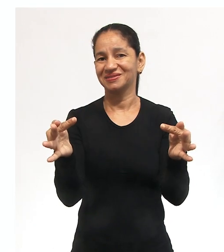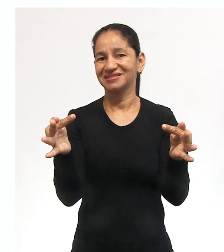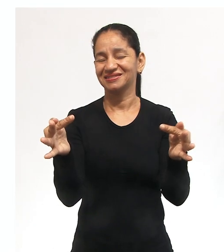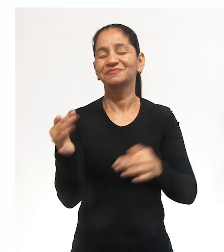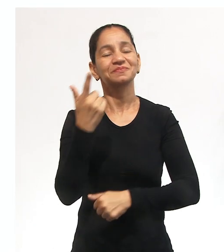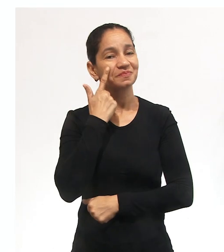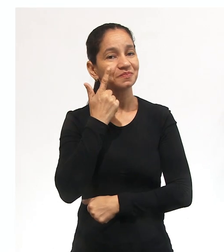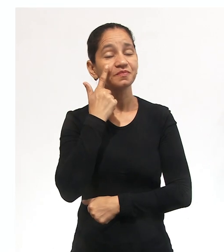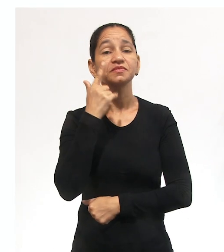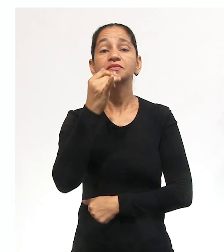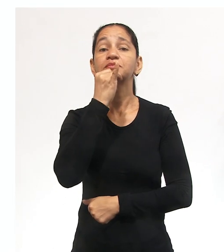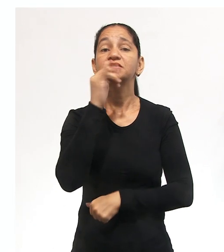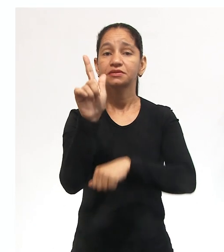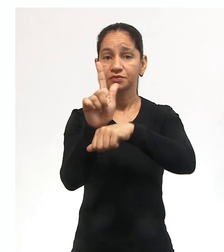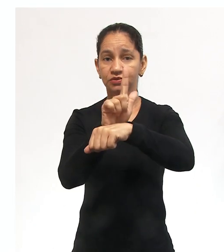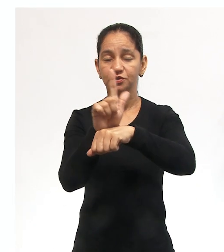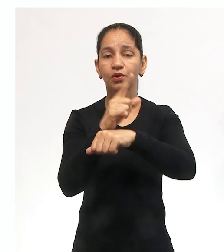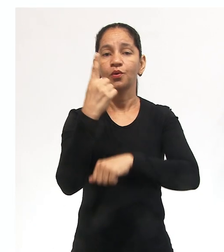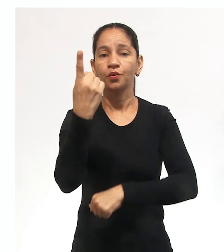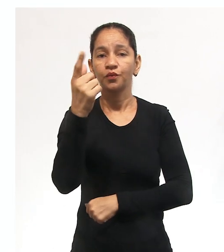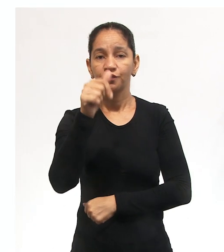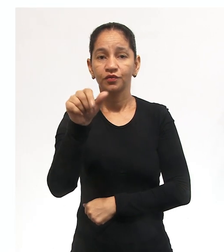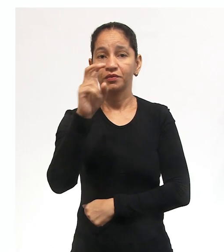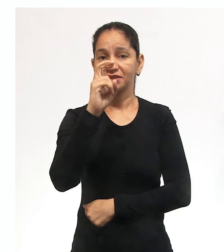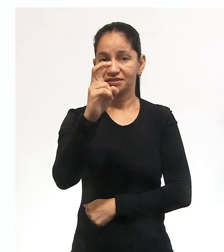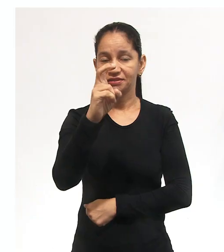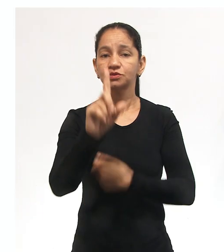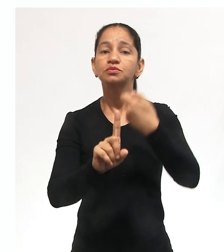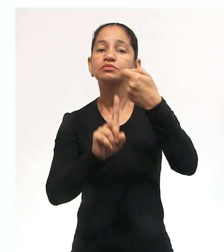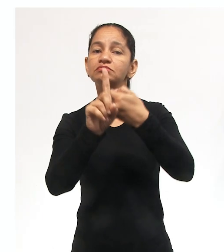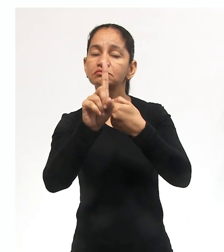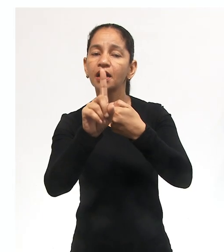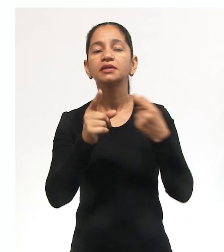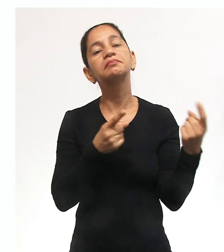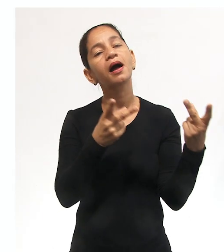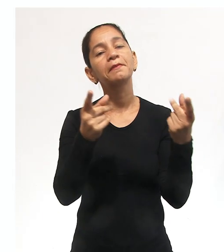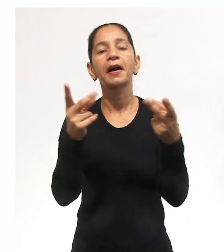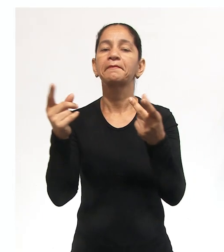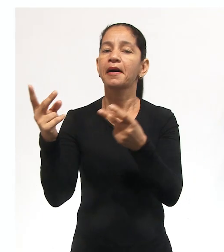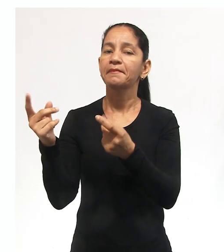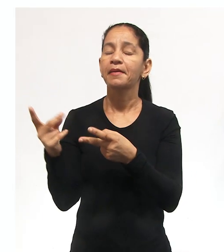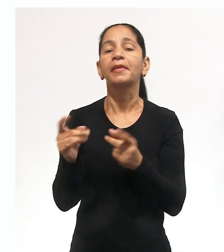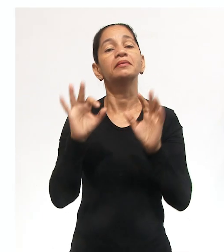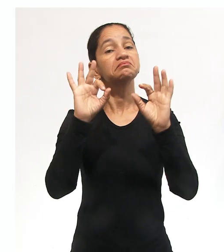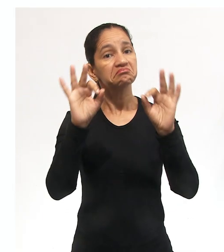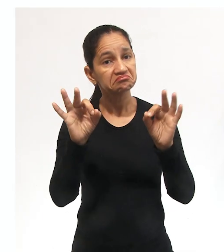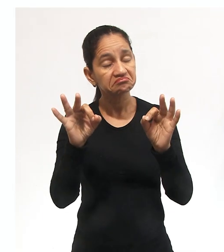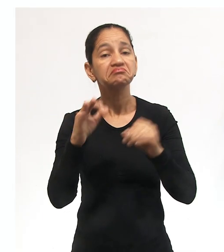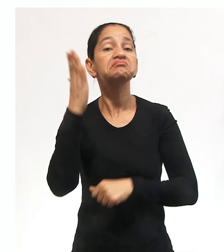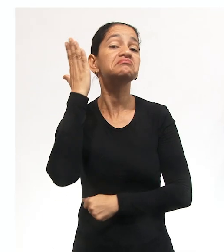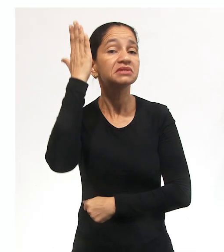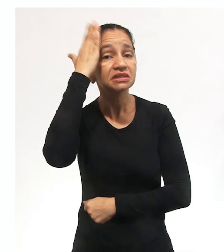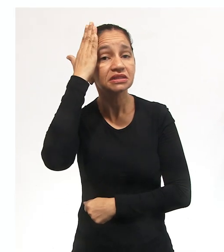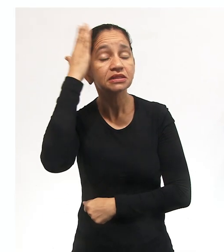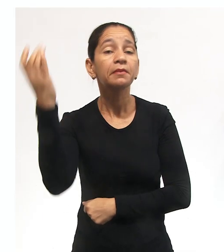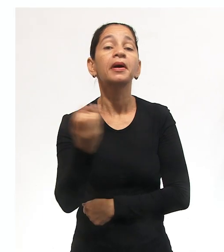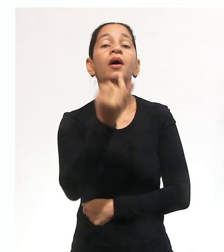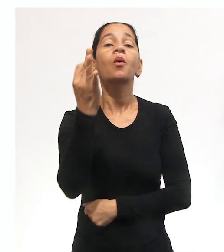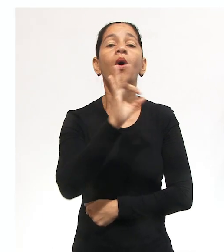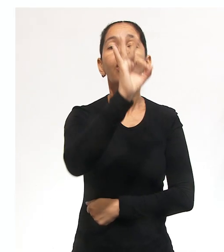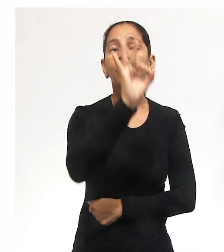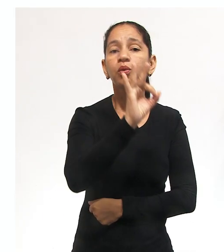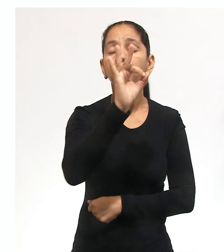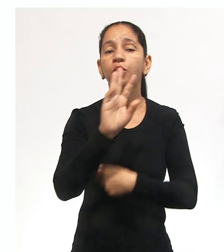recebe comissão de 1,5% ao mês sobre as vendas realizadas. Para saber sua comissão proporcional